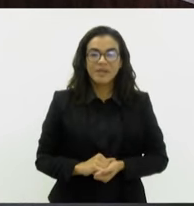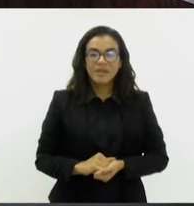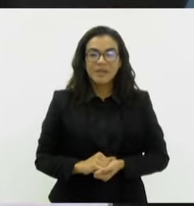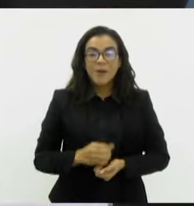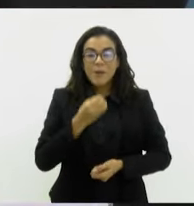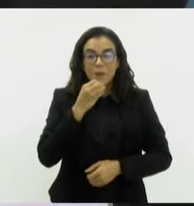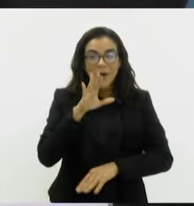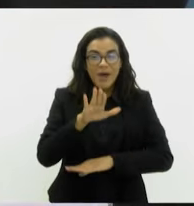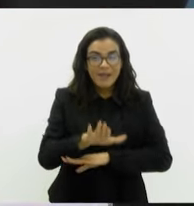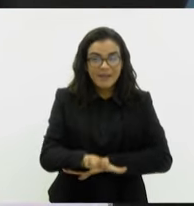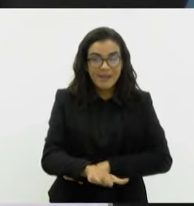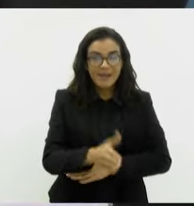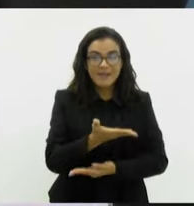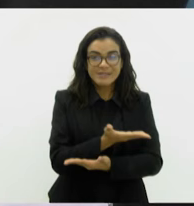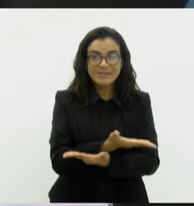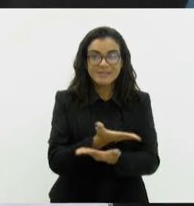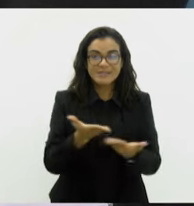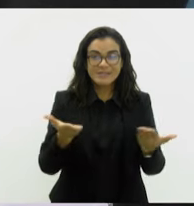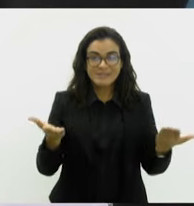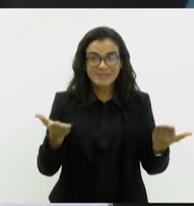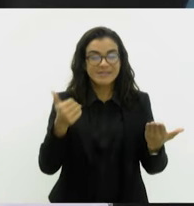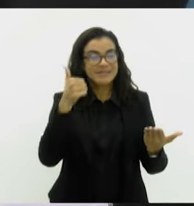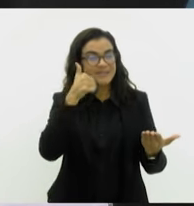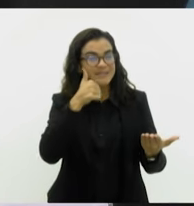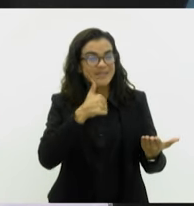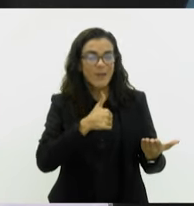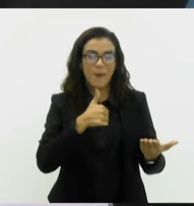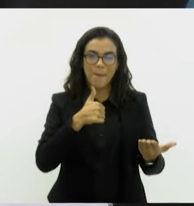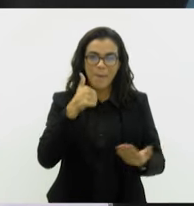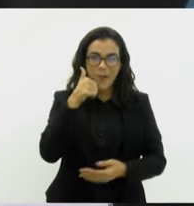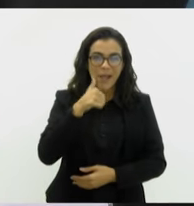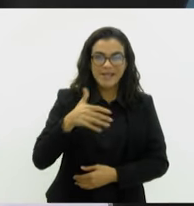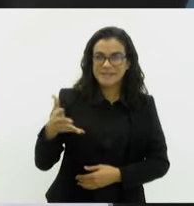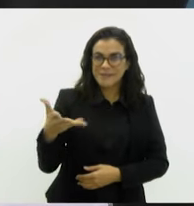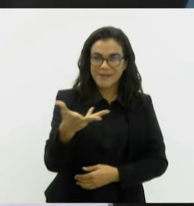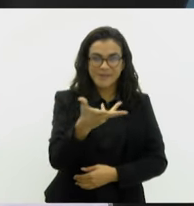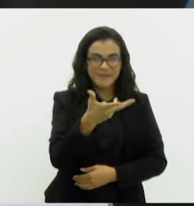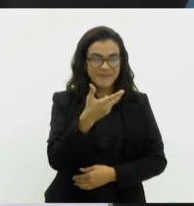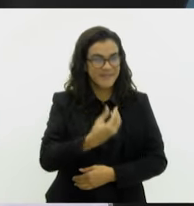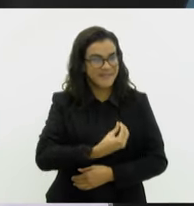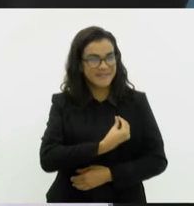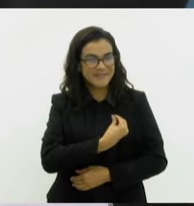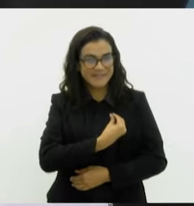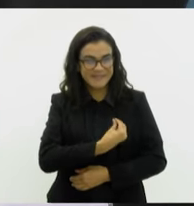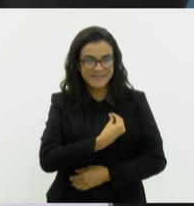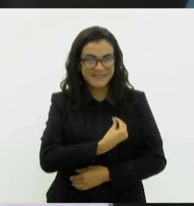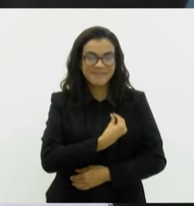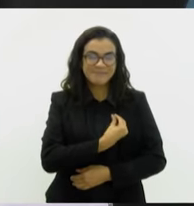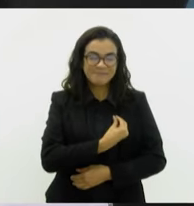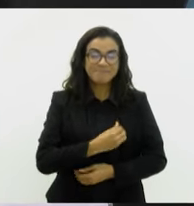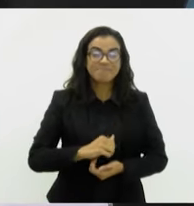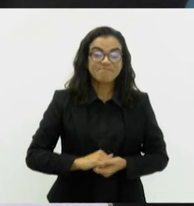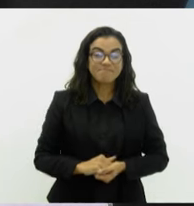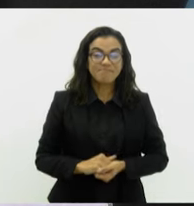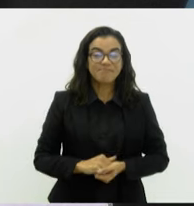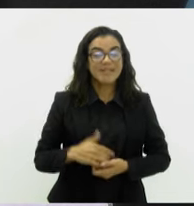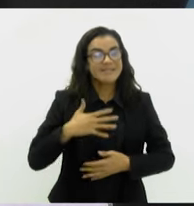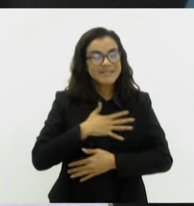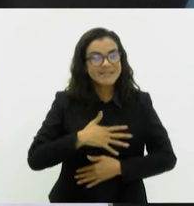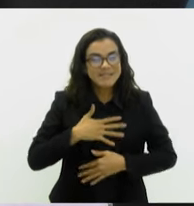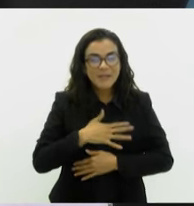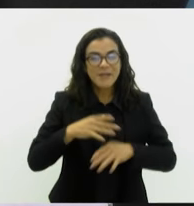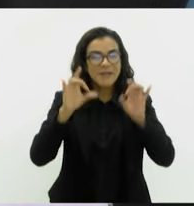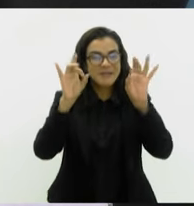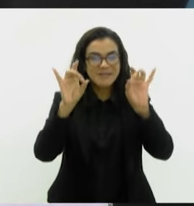uma boa tarde a todos a todas essas mulheres maravilhosas aqui presentes inicialmente saudar muito